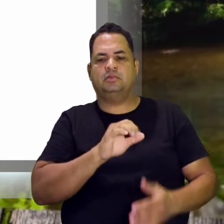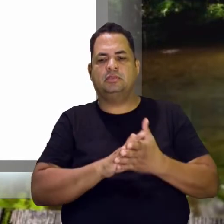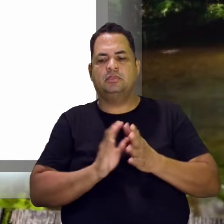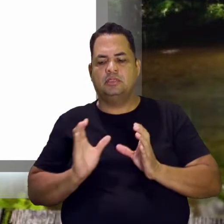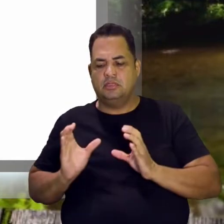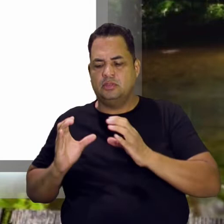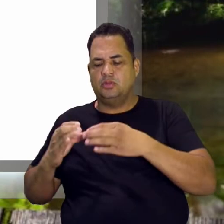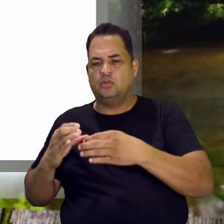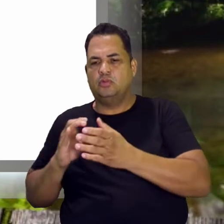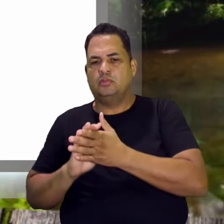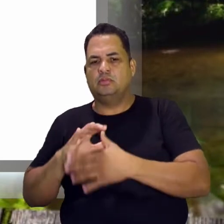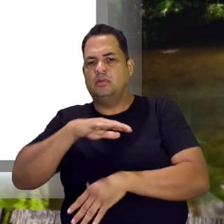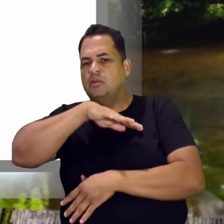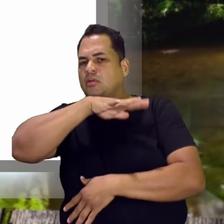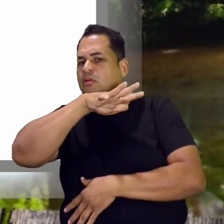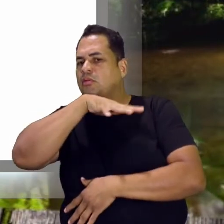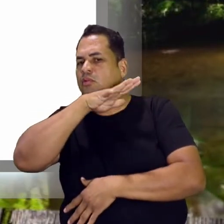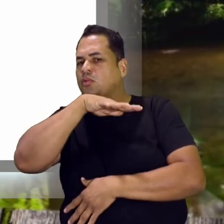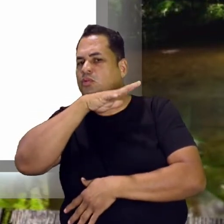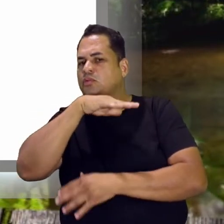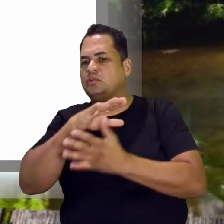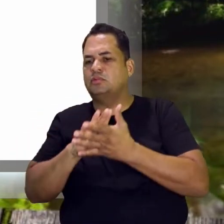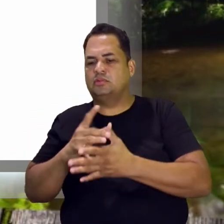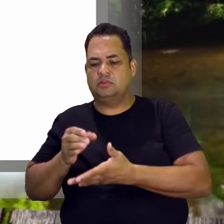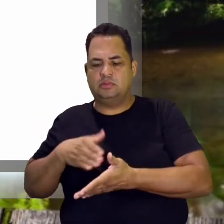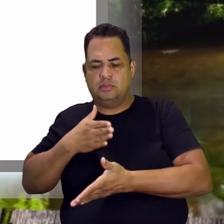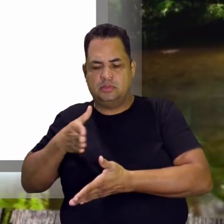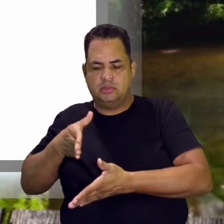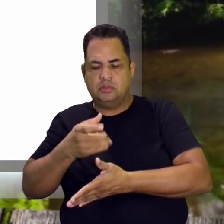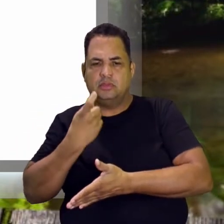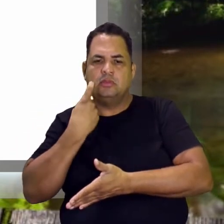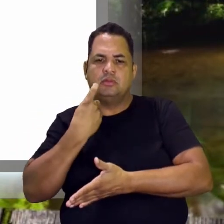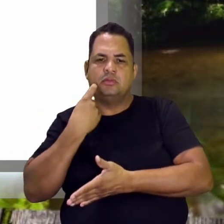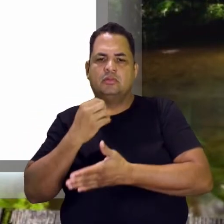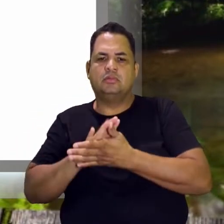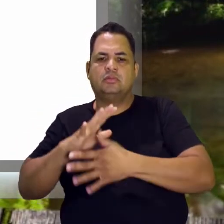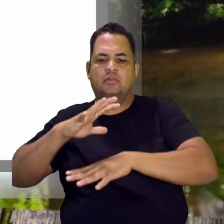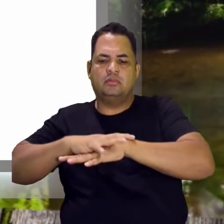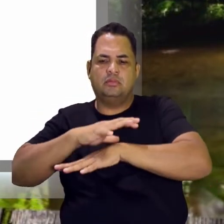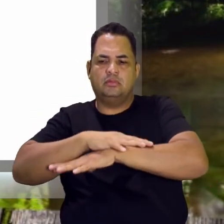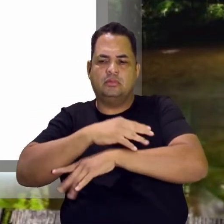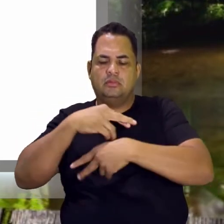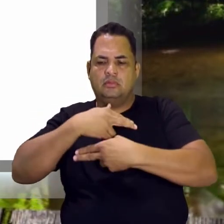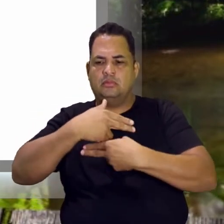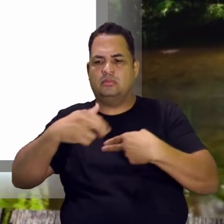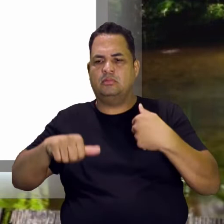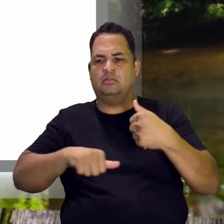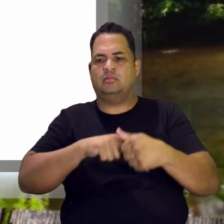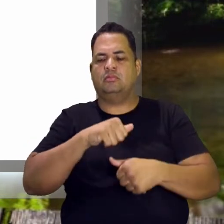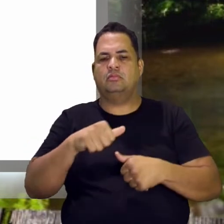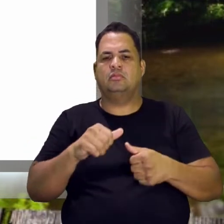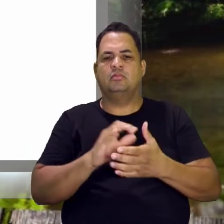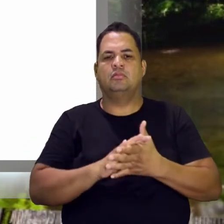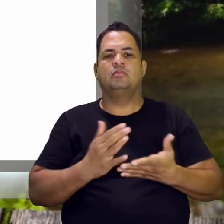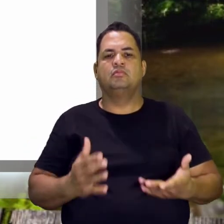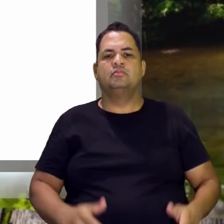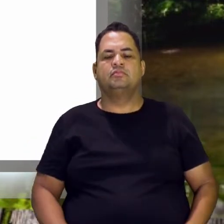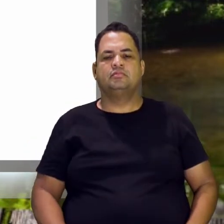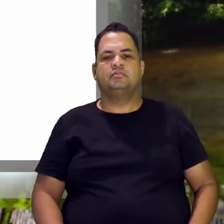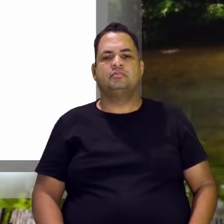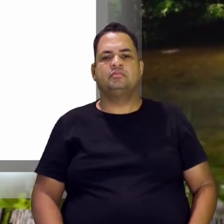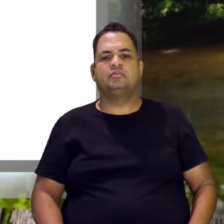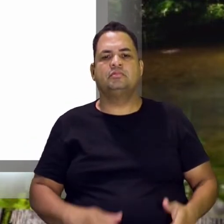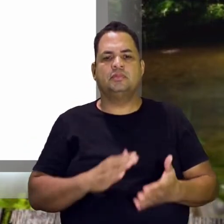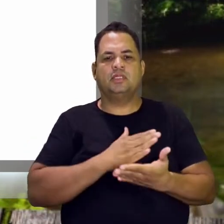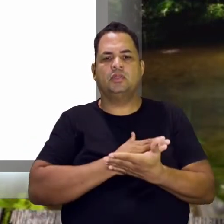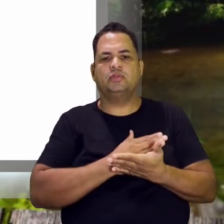dos animais. Então você tinha os peixes no ambiente aquático, os anfíbios que são de transição, os répteis que vão